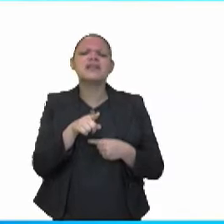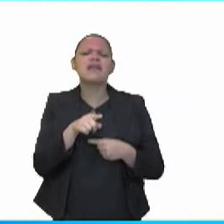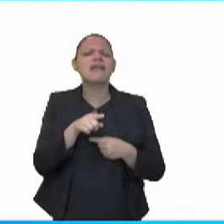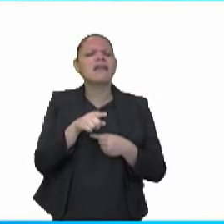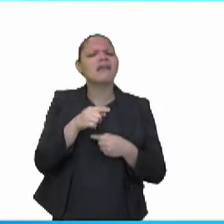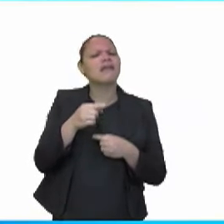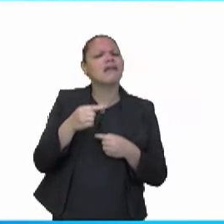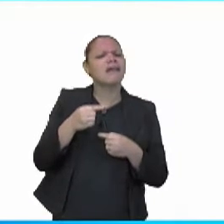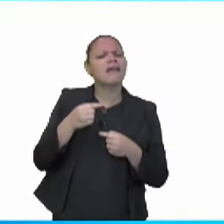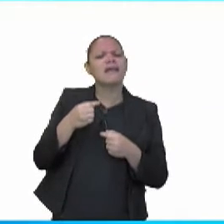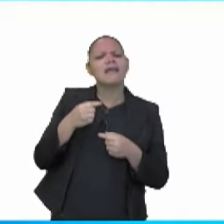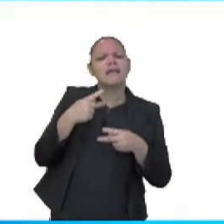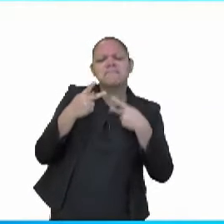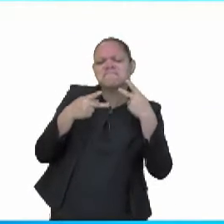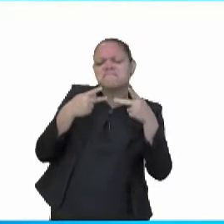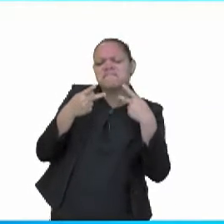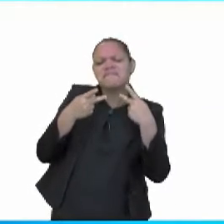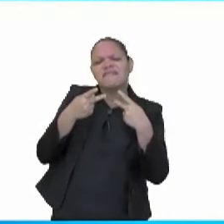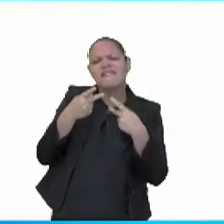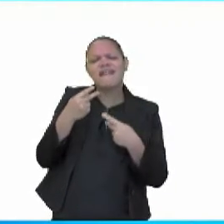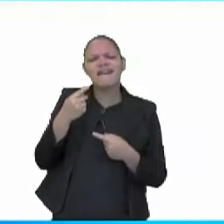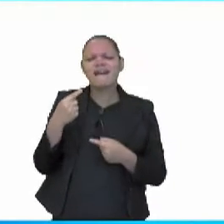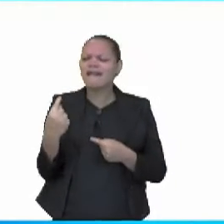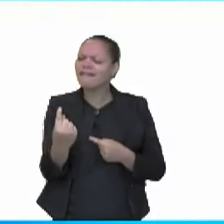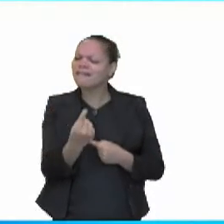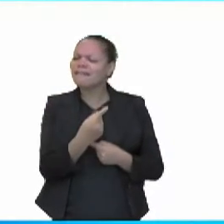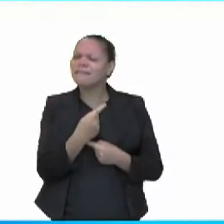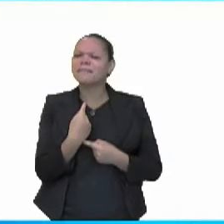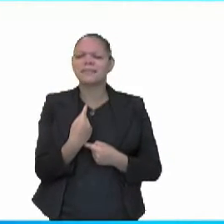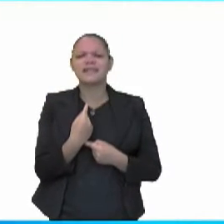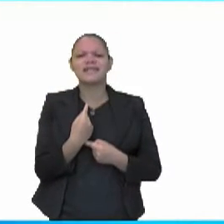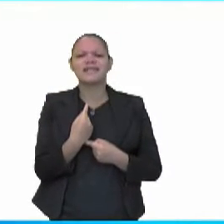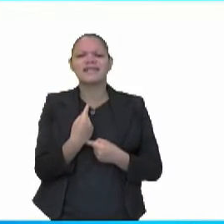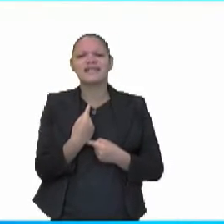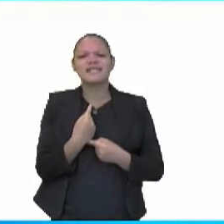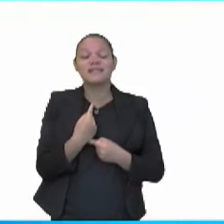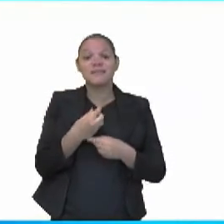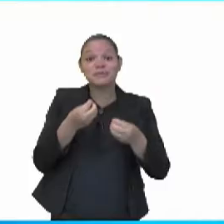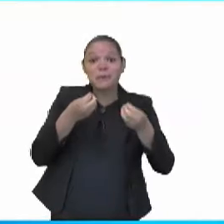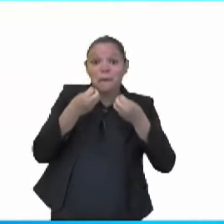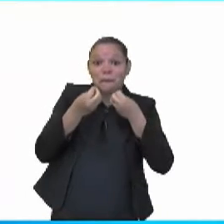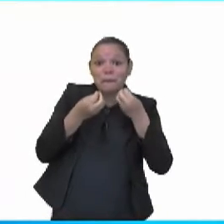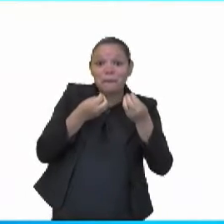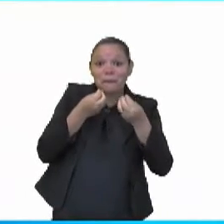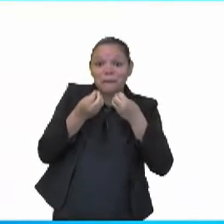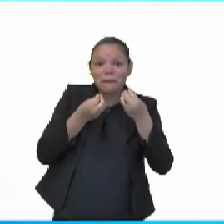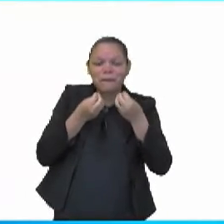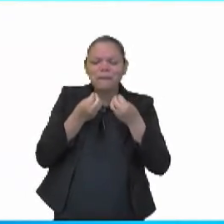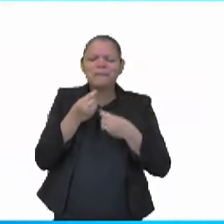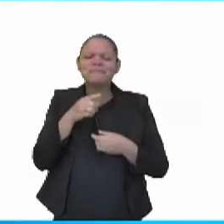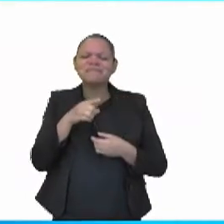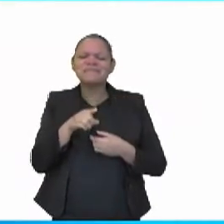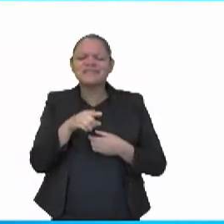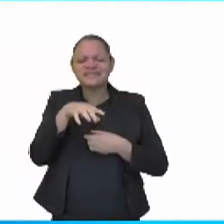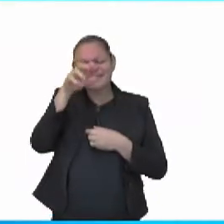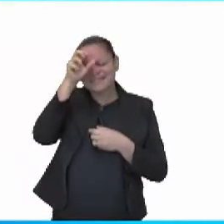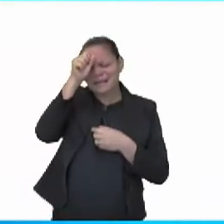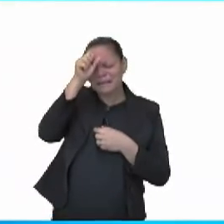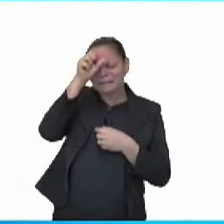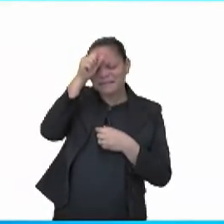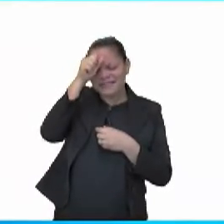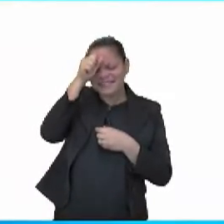da sua experiência com a música. Ah, minha experiência vem de muito tempo, né? Desde os 15 anos de